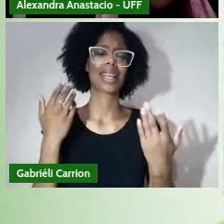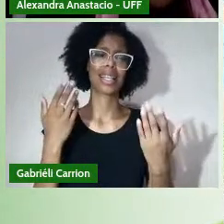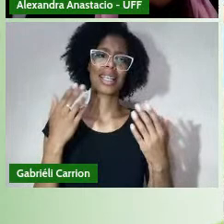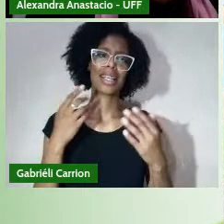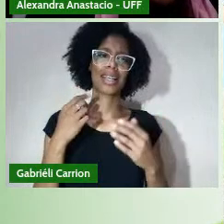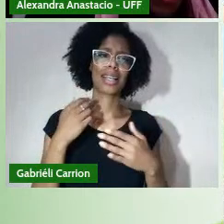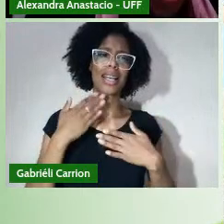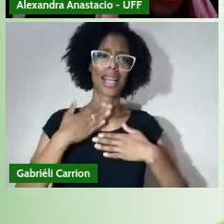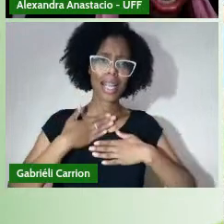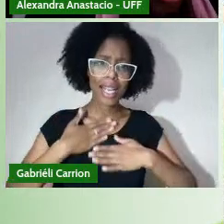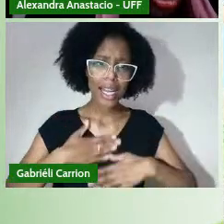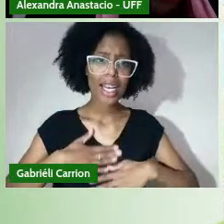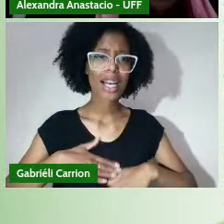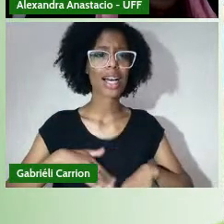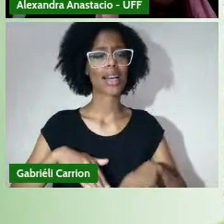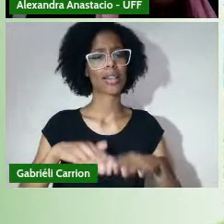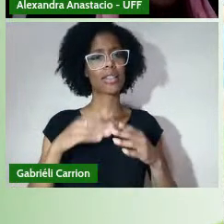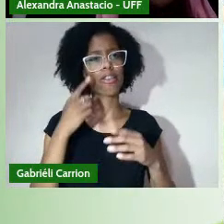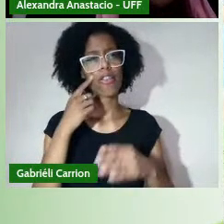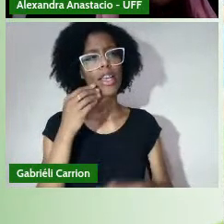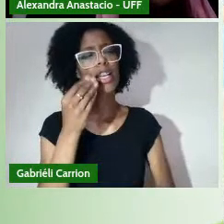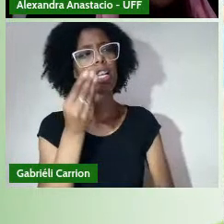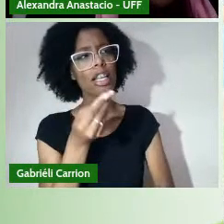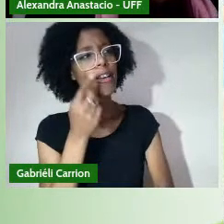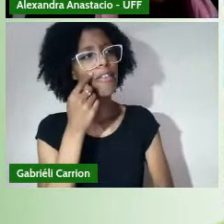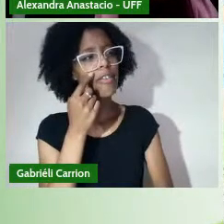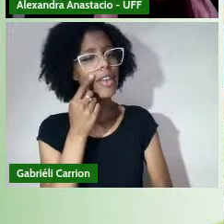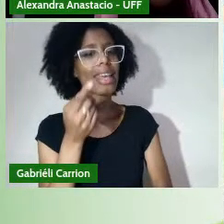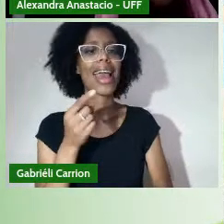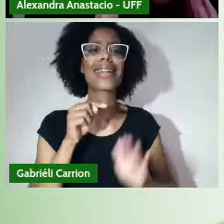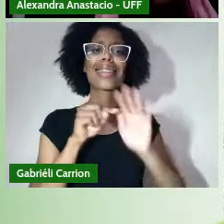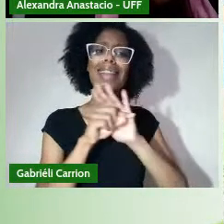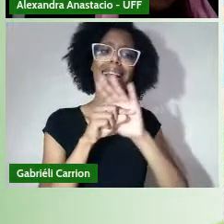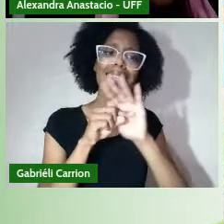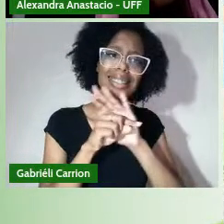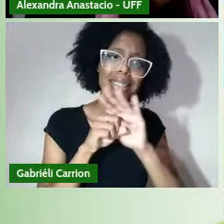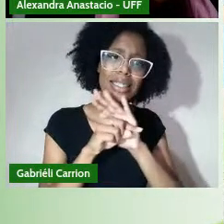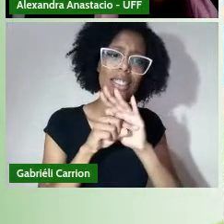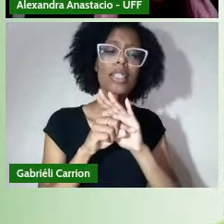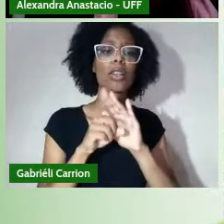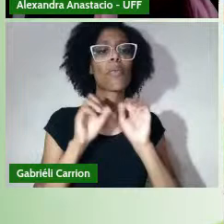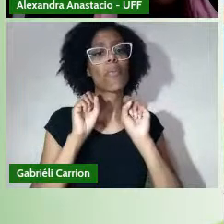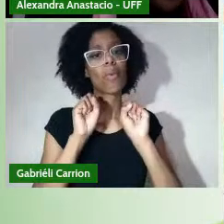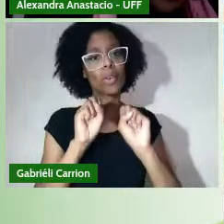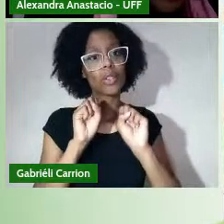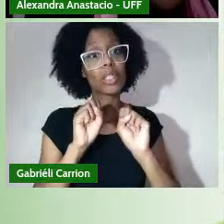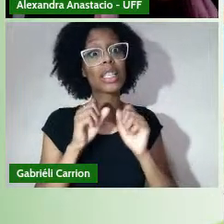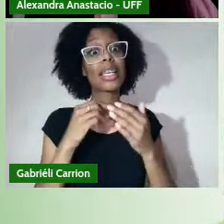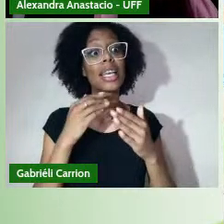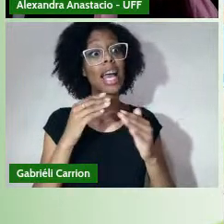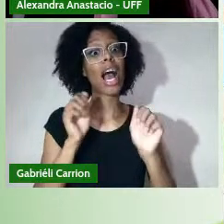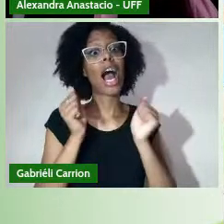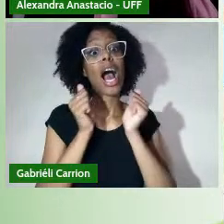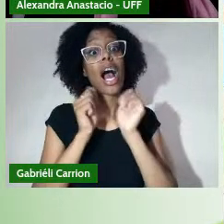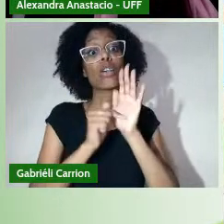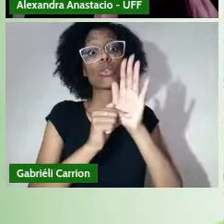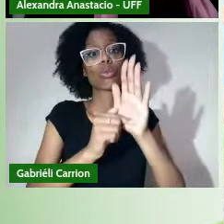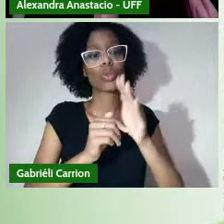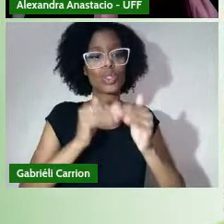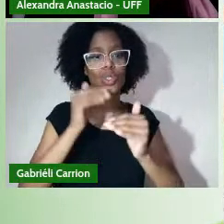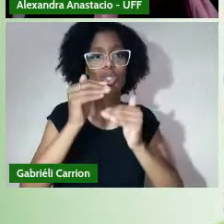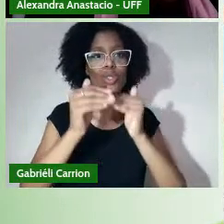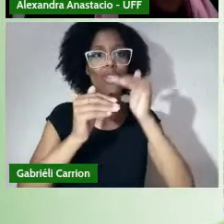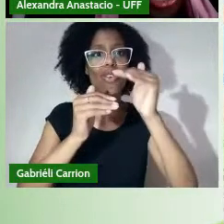né? Deixa eu experimentar o que você está vivenciando, para que a gente possa, de fato, construir uma